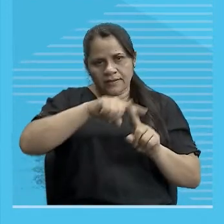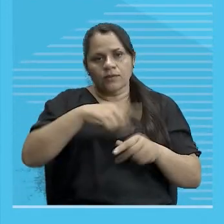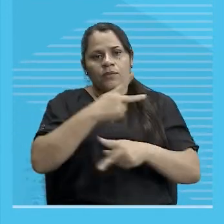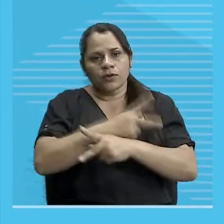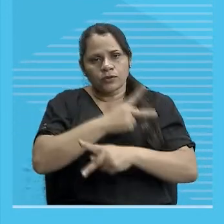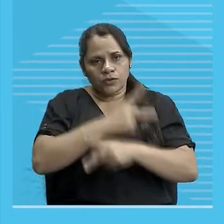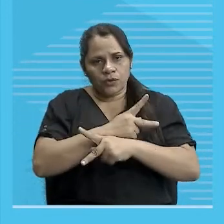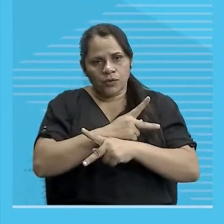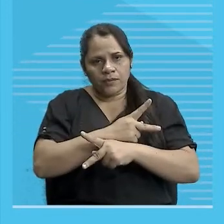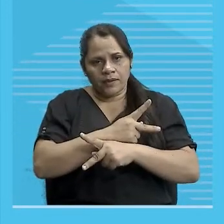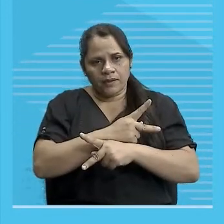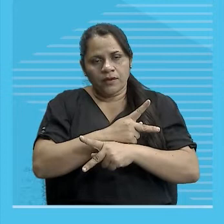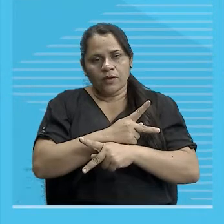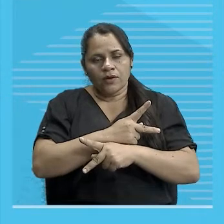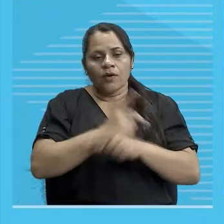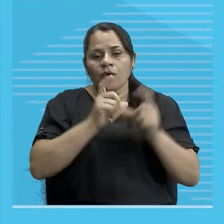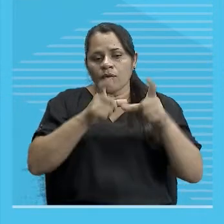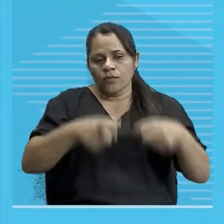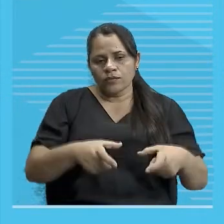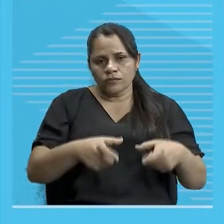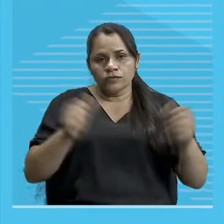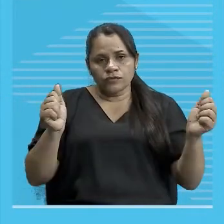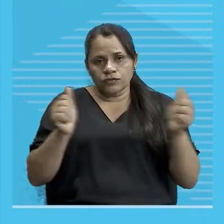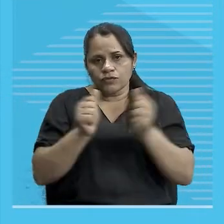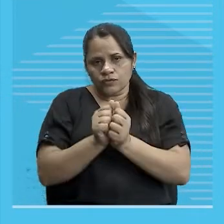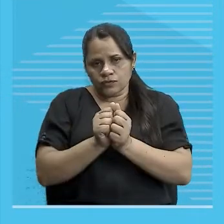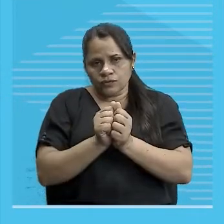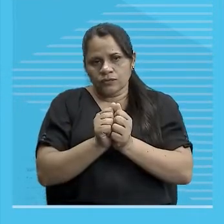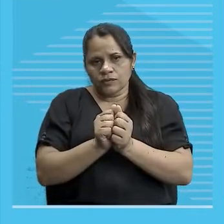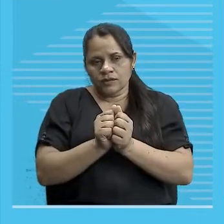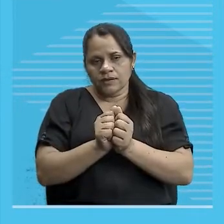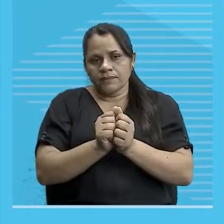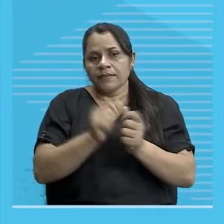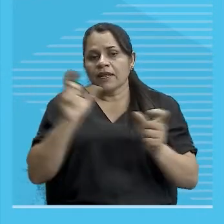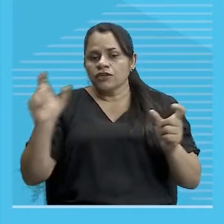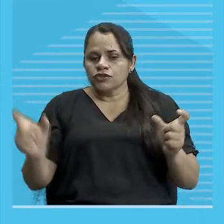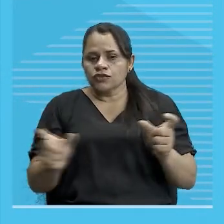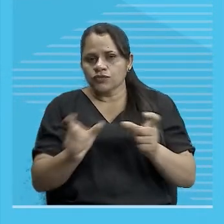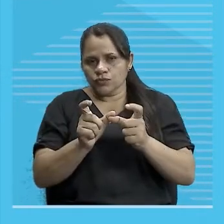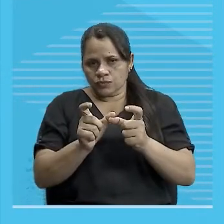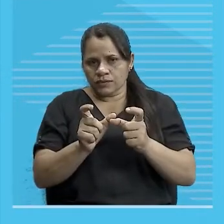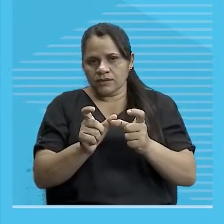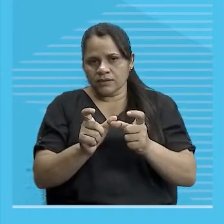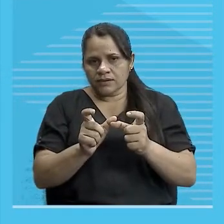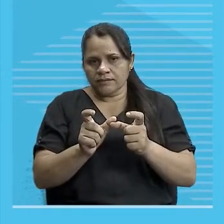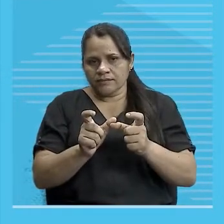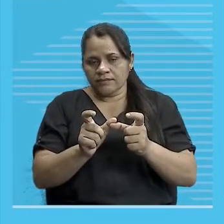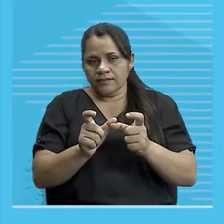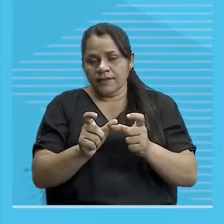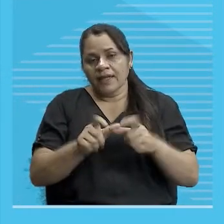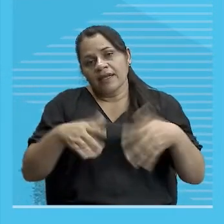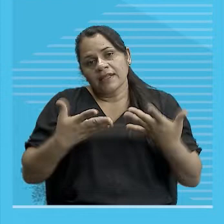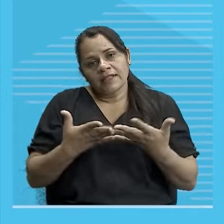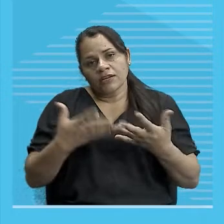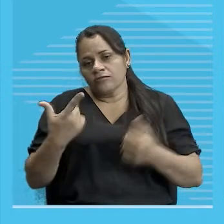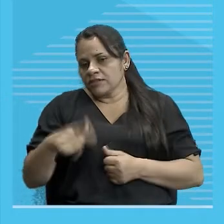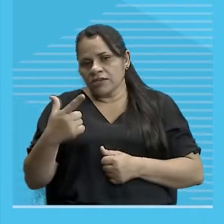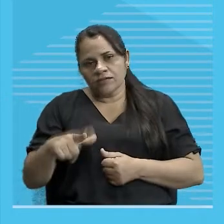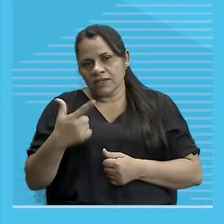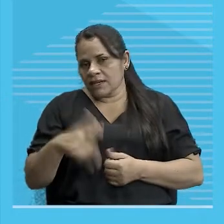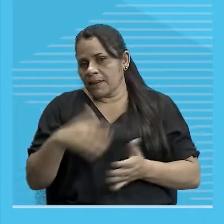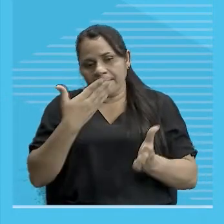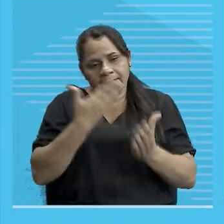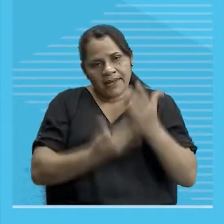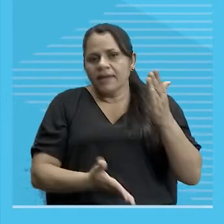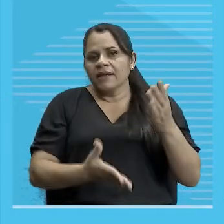forma aonde. Você junta as duas classes e percebe que não vai haver prejuízos, nem fonéticos,